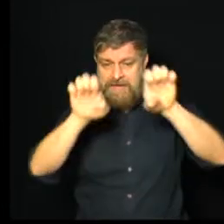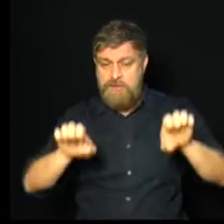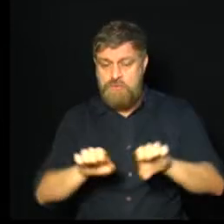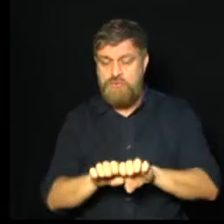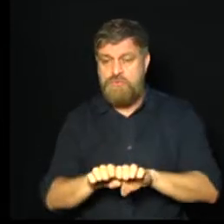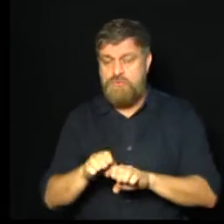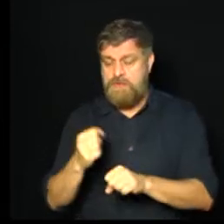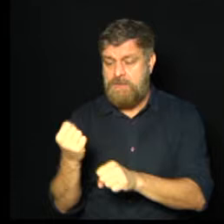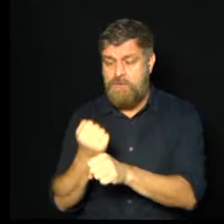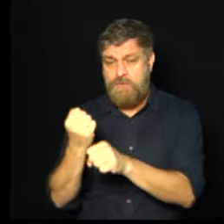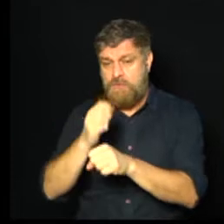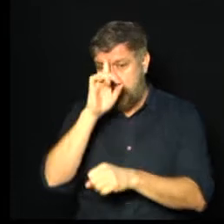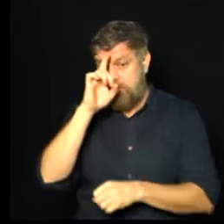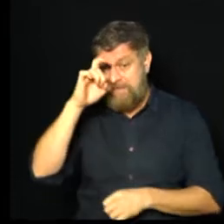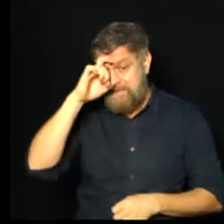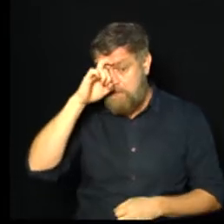Verde.